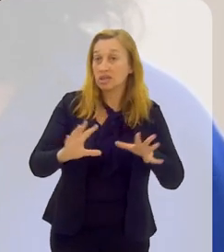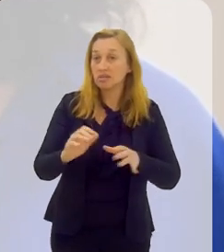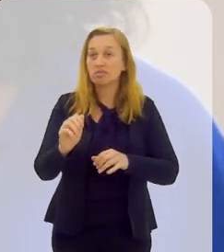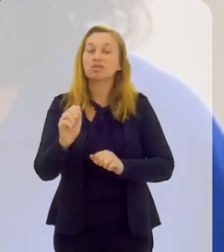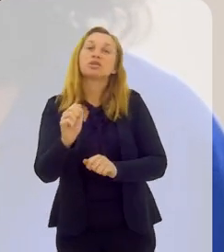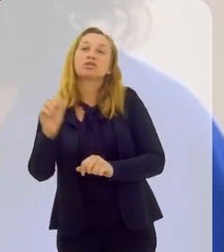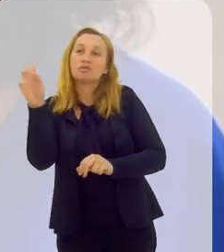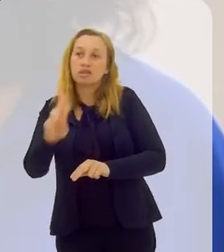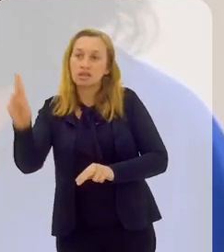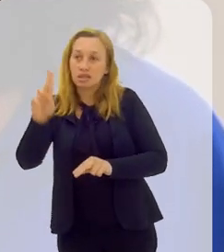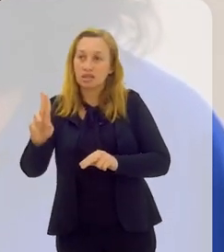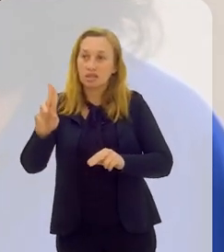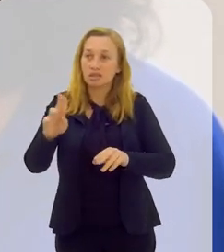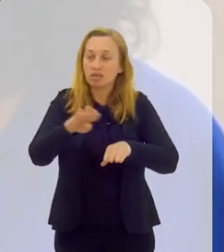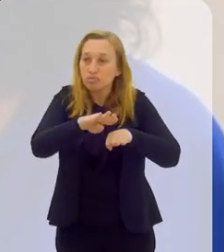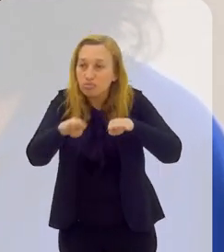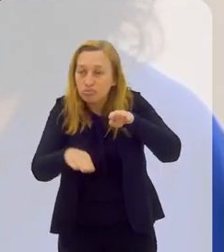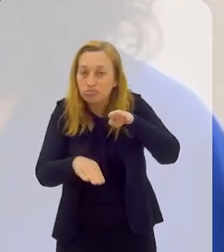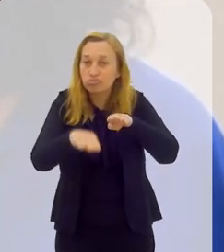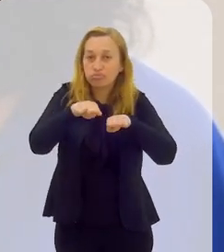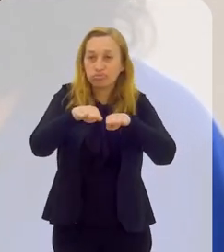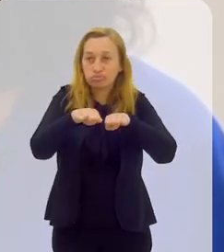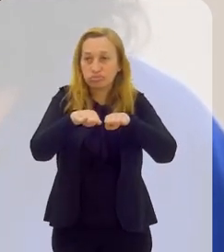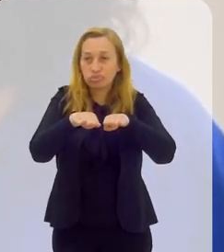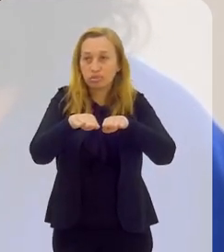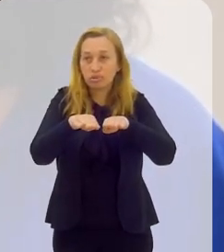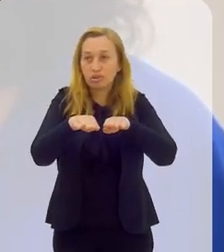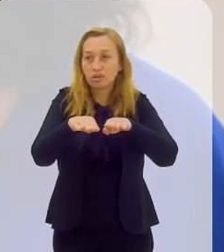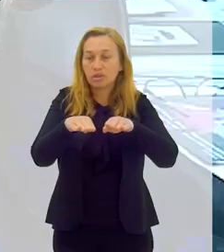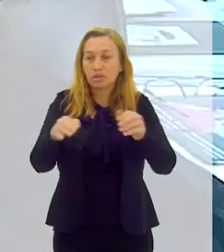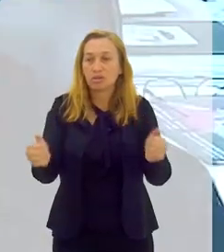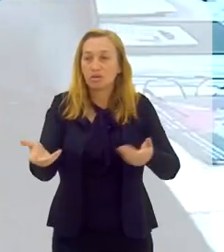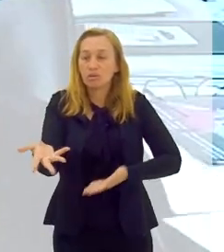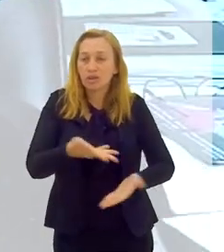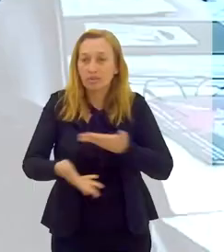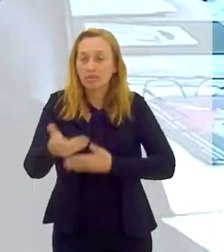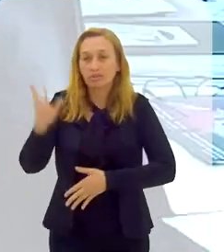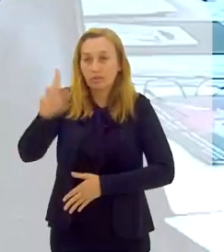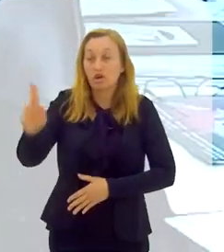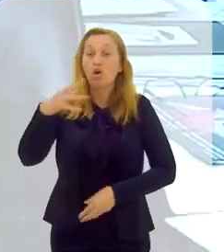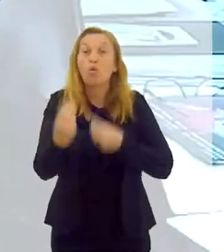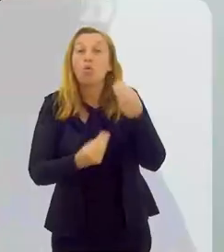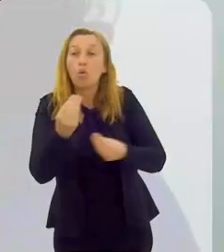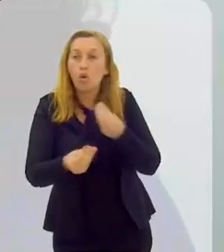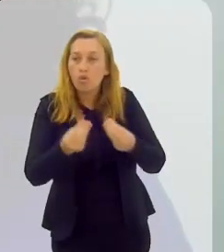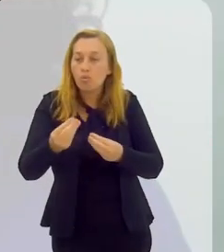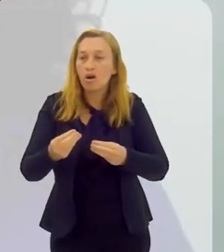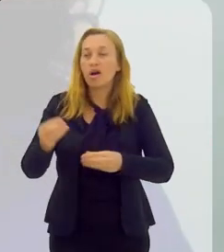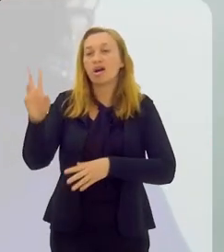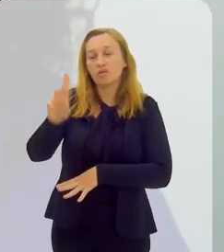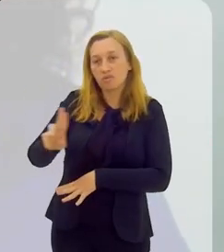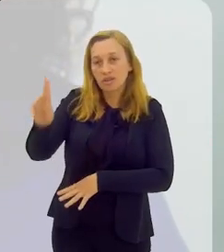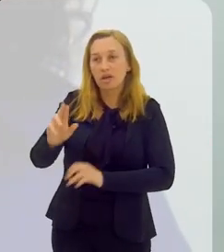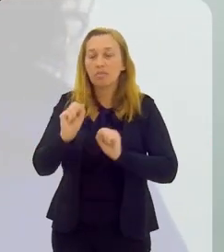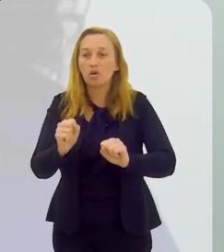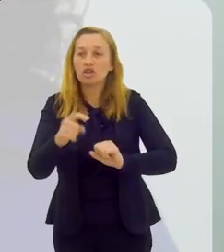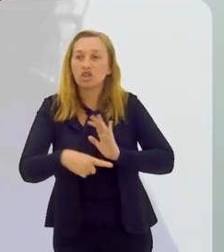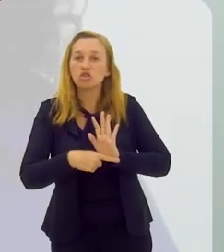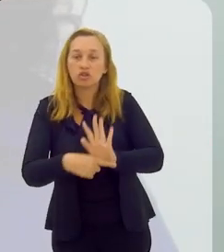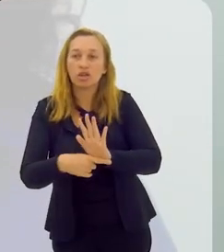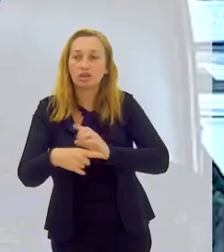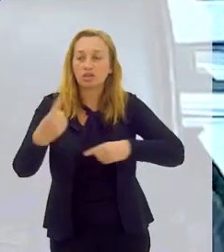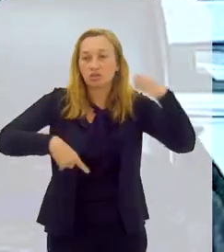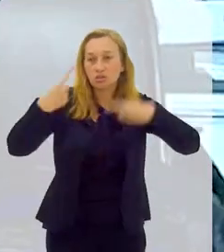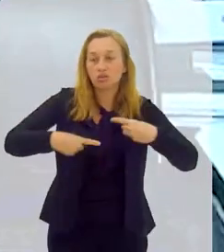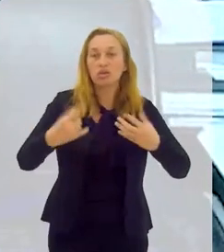das desigualdades no Estado com a participação ativa das universidades. De que forma a UENF pode contribuir nesse debate?